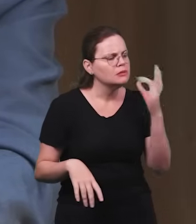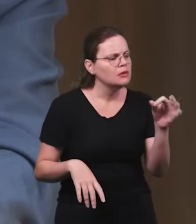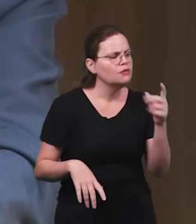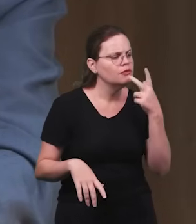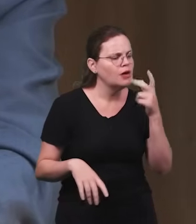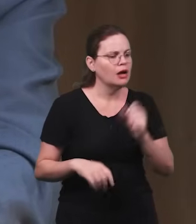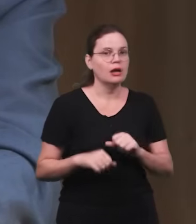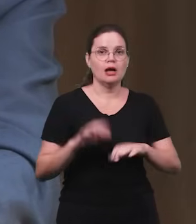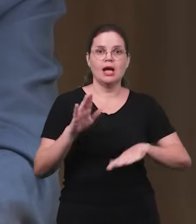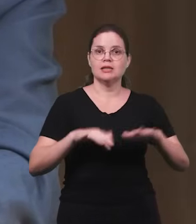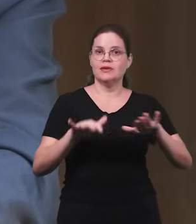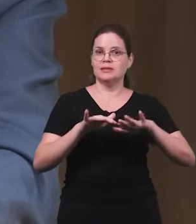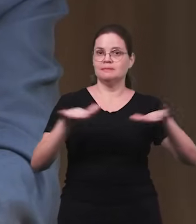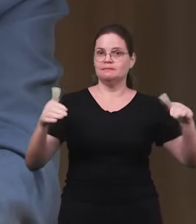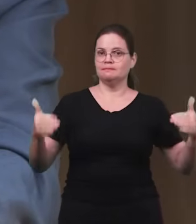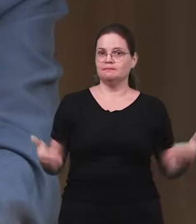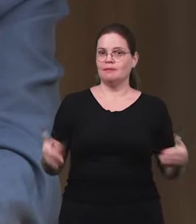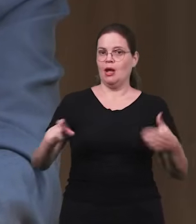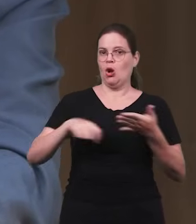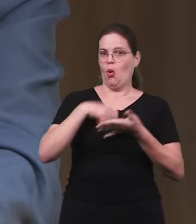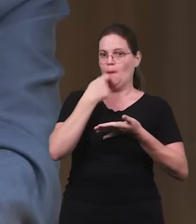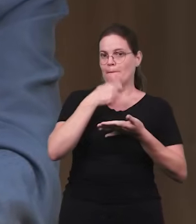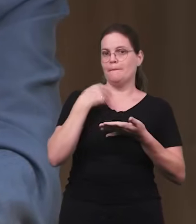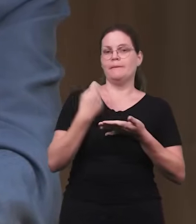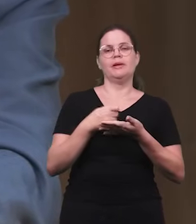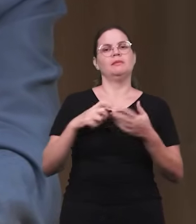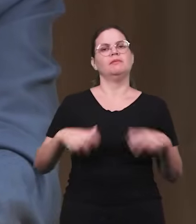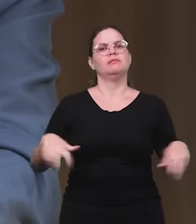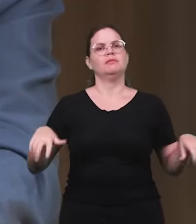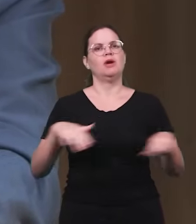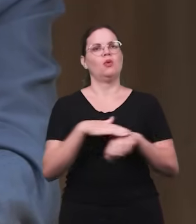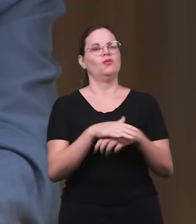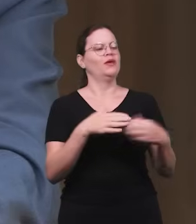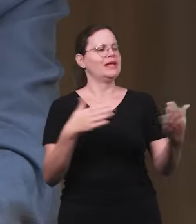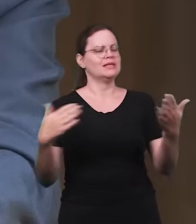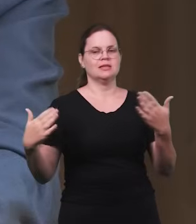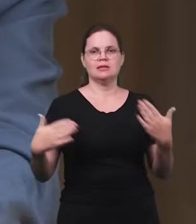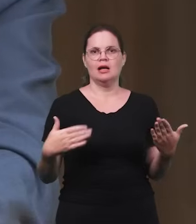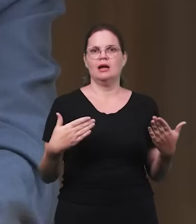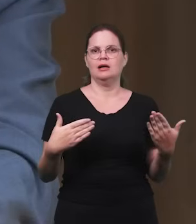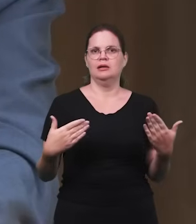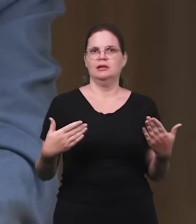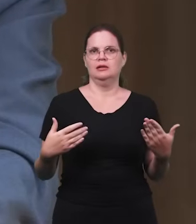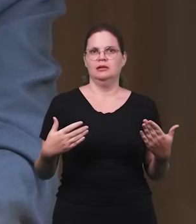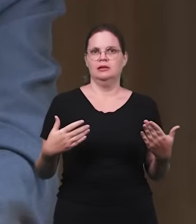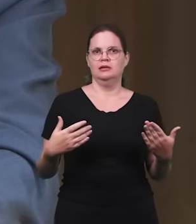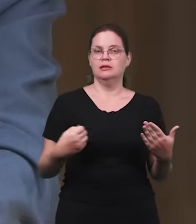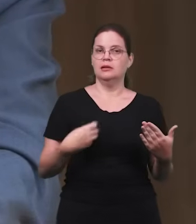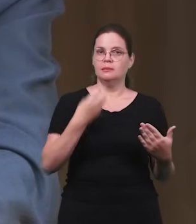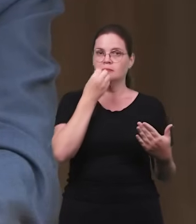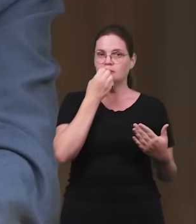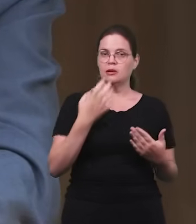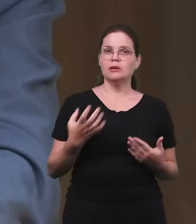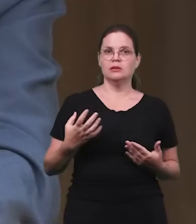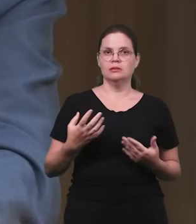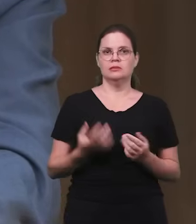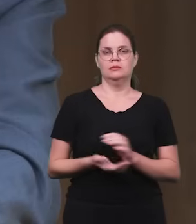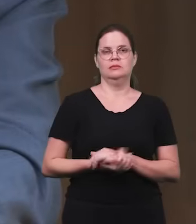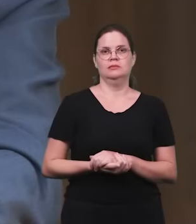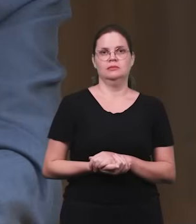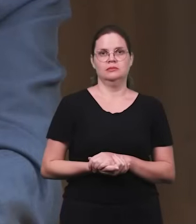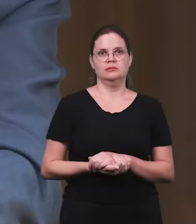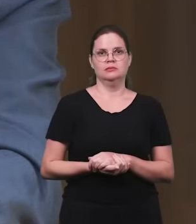falando, na mesa, um ouvir o outro, todo mundo falar ao mesmo tempo. Eu acho que tem um lado até mais prático